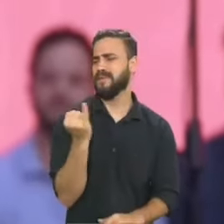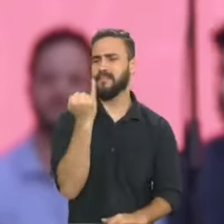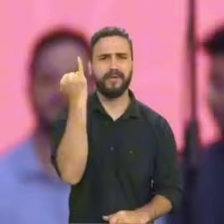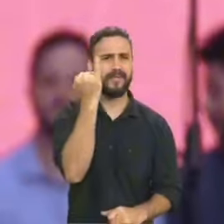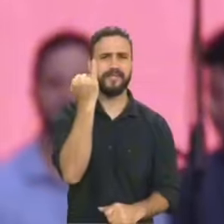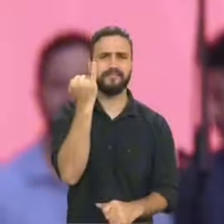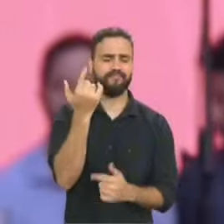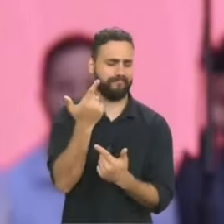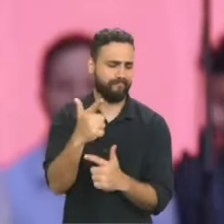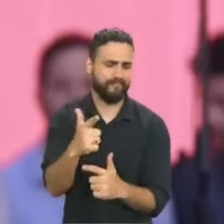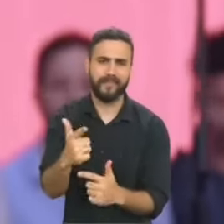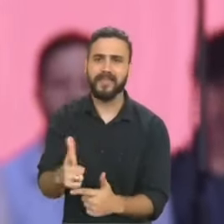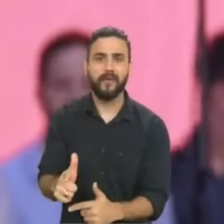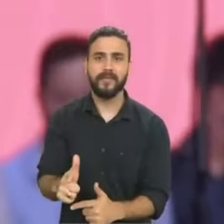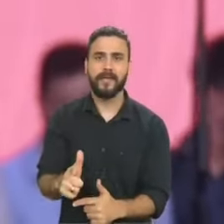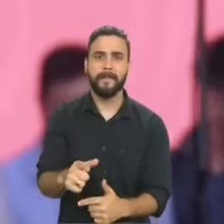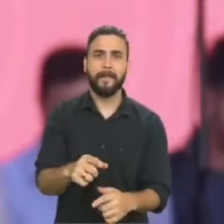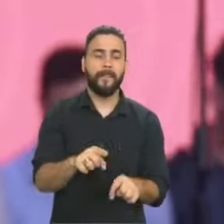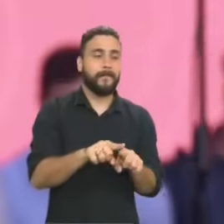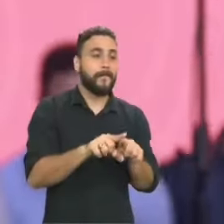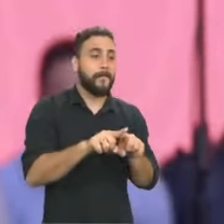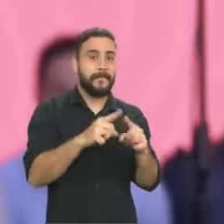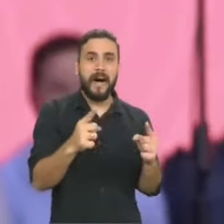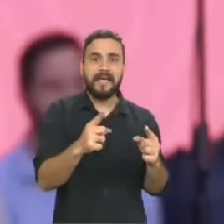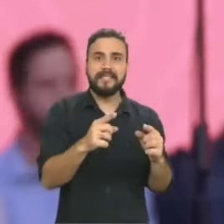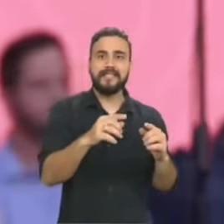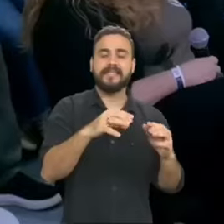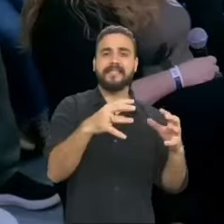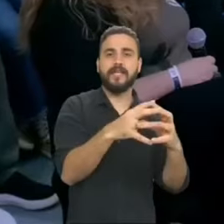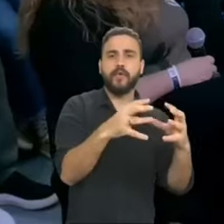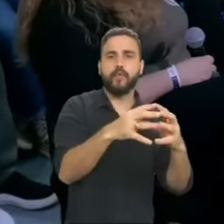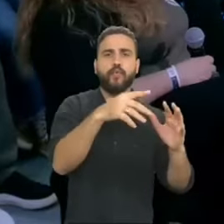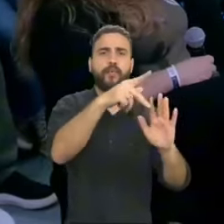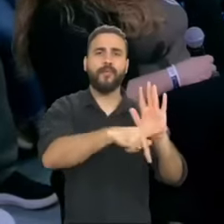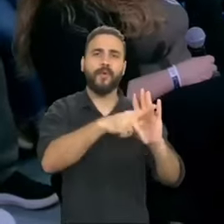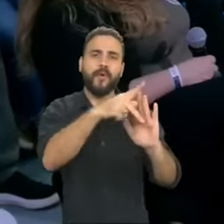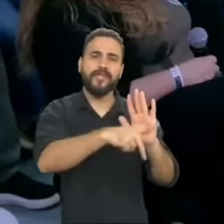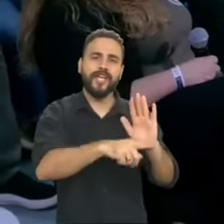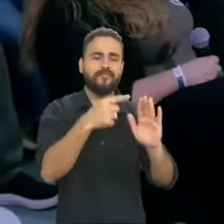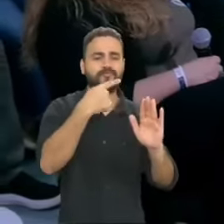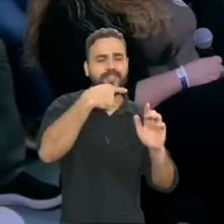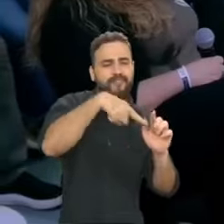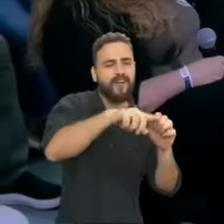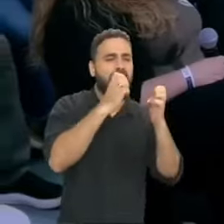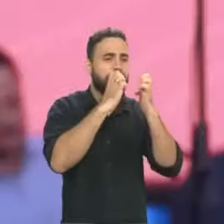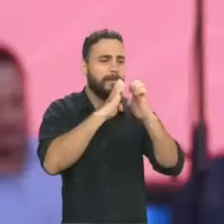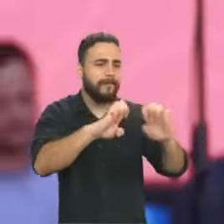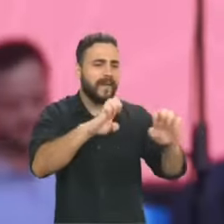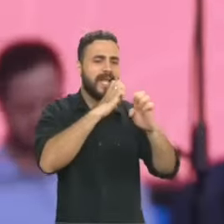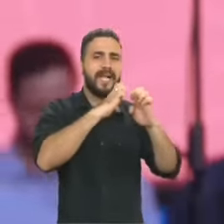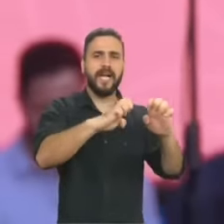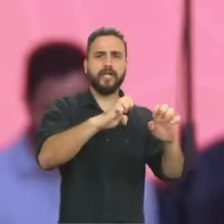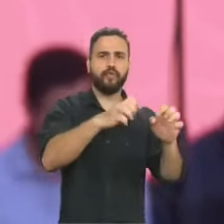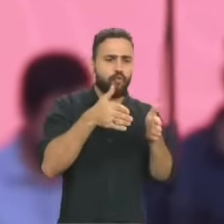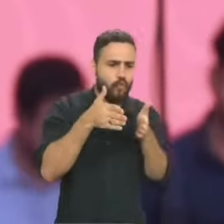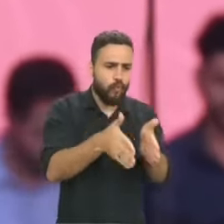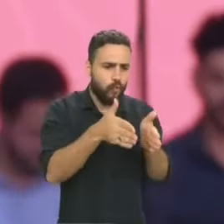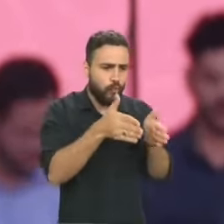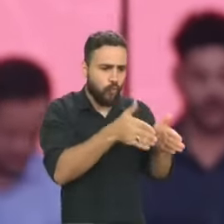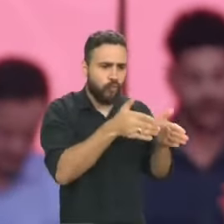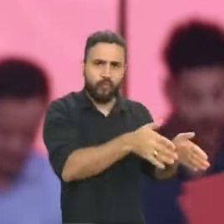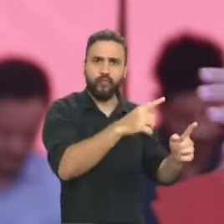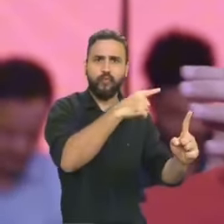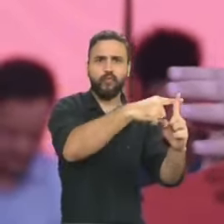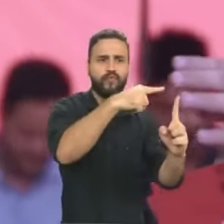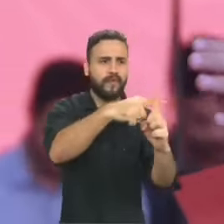lápides, está indo, fazendo pão e alimentando e fomentando o empreendedorismo, indo para o sertão.